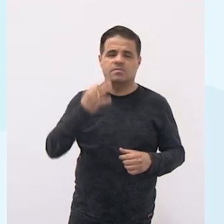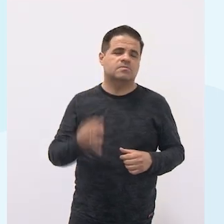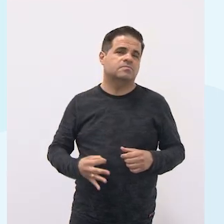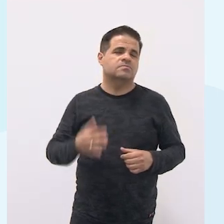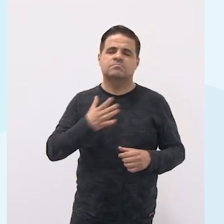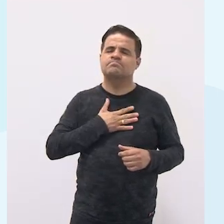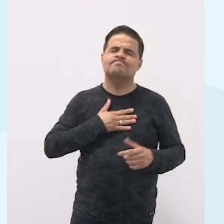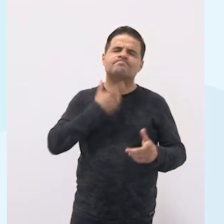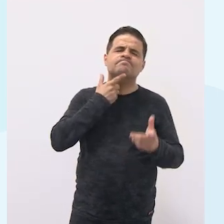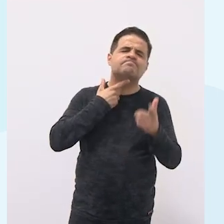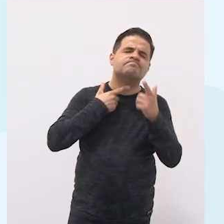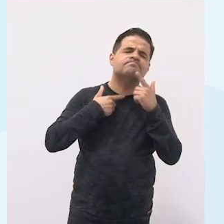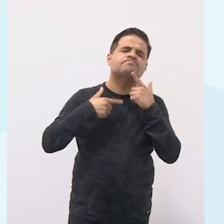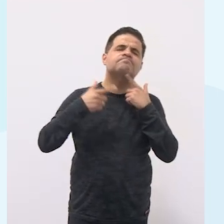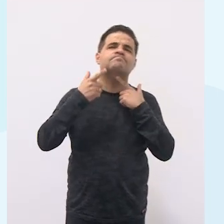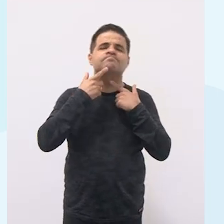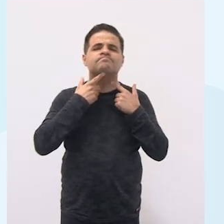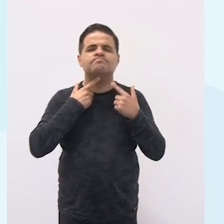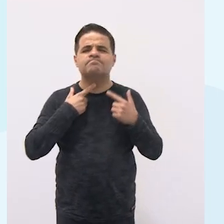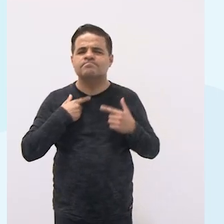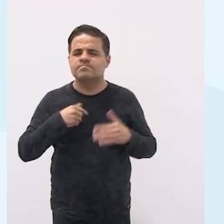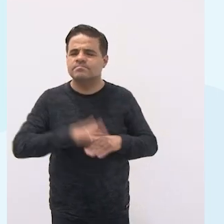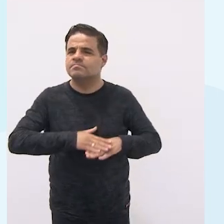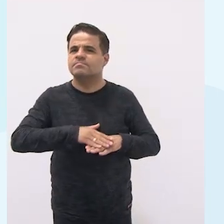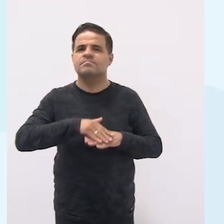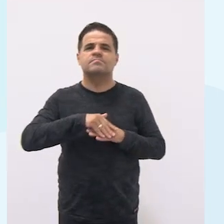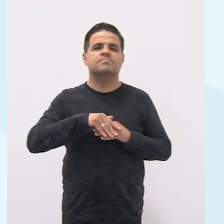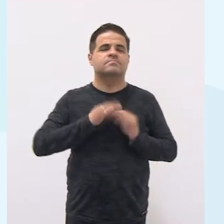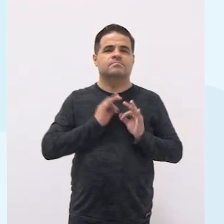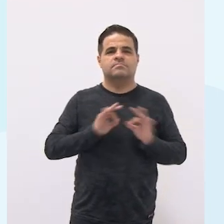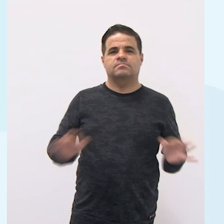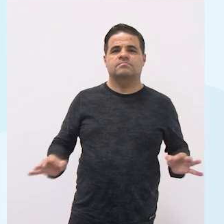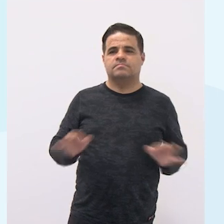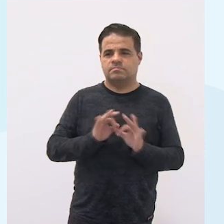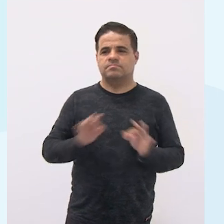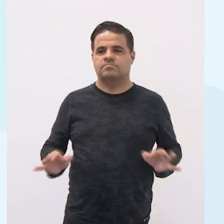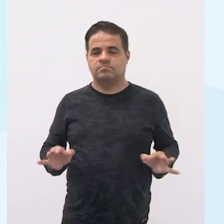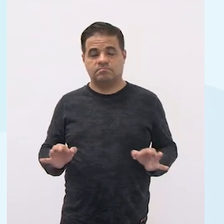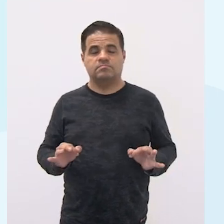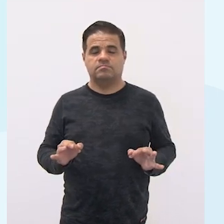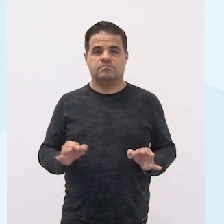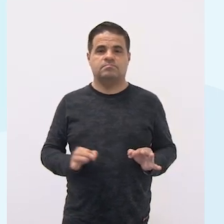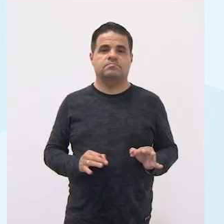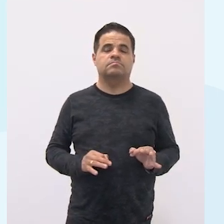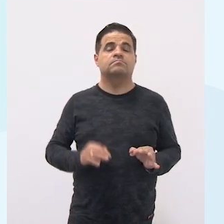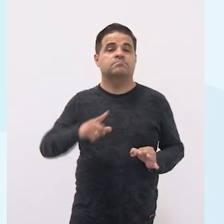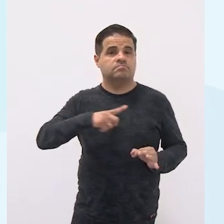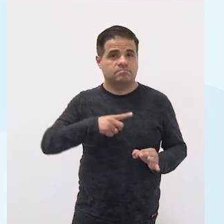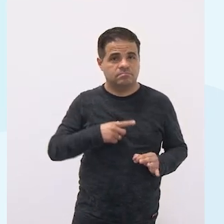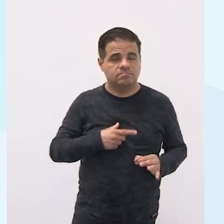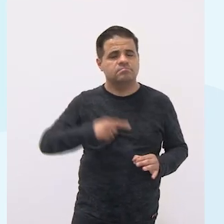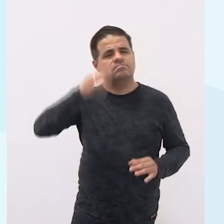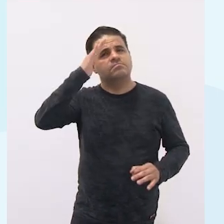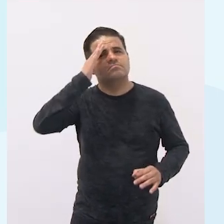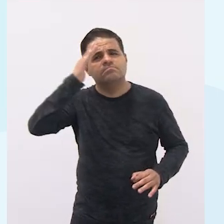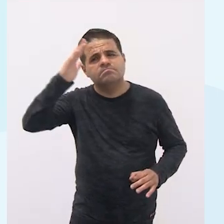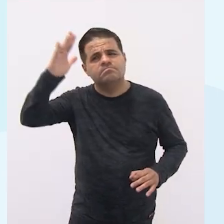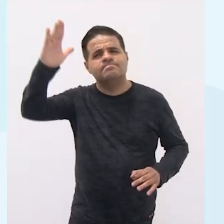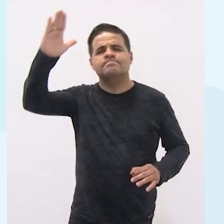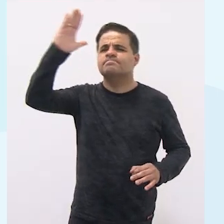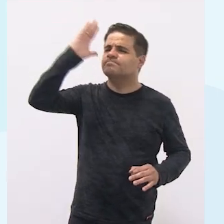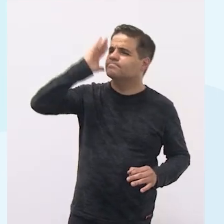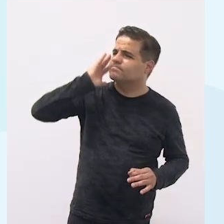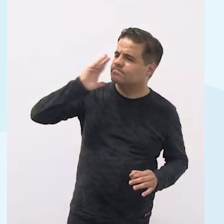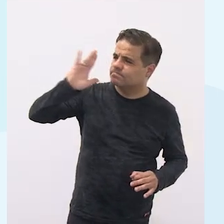os meus desejos, os mais simples, e insistem intensamente